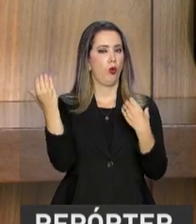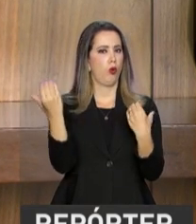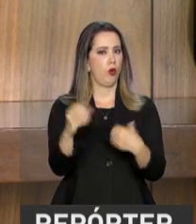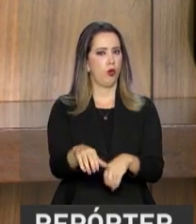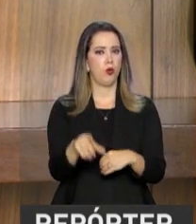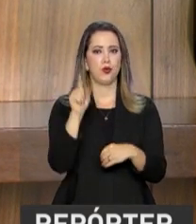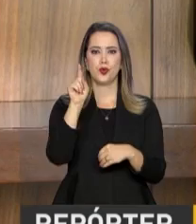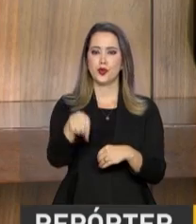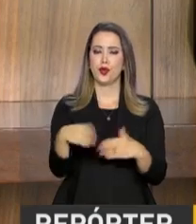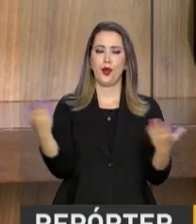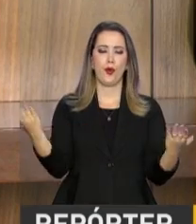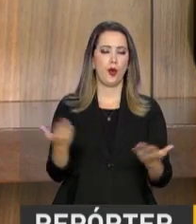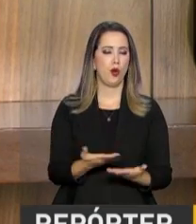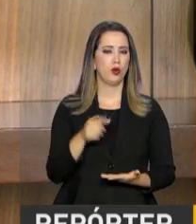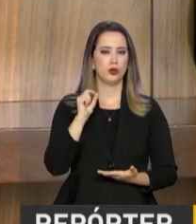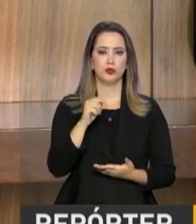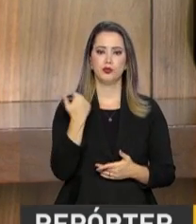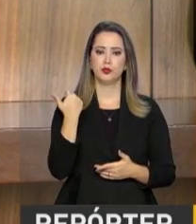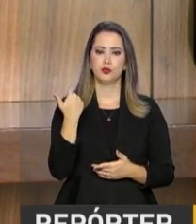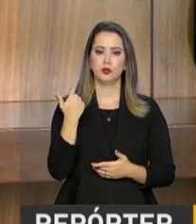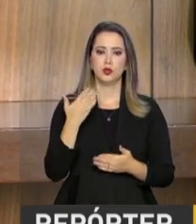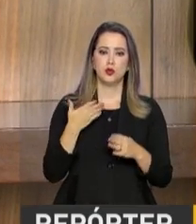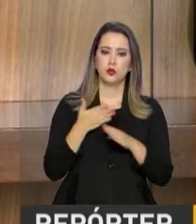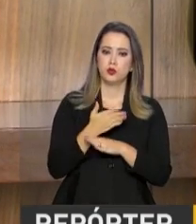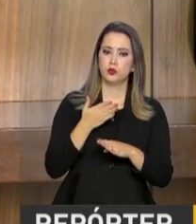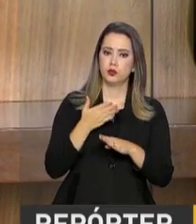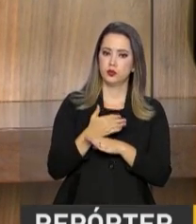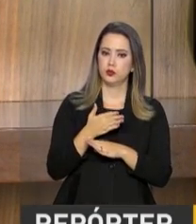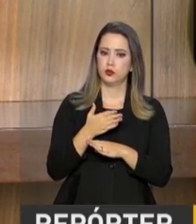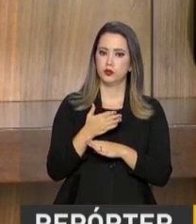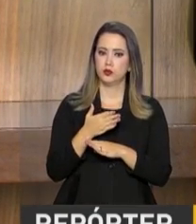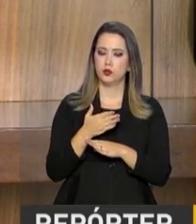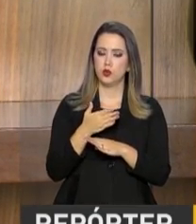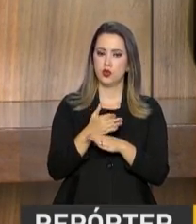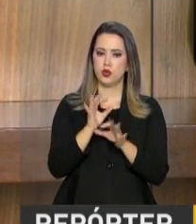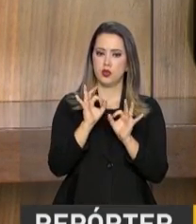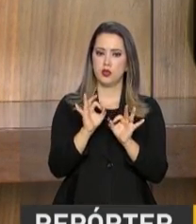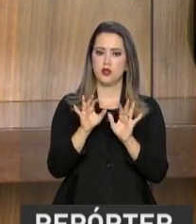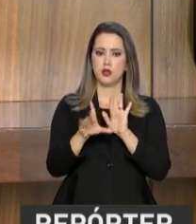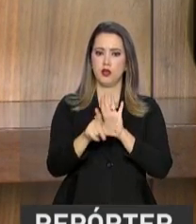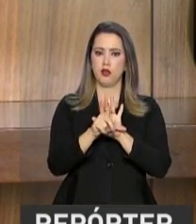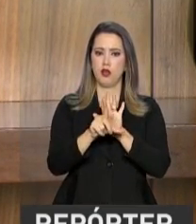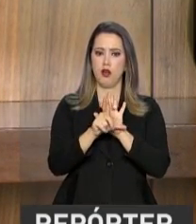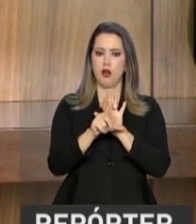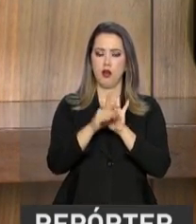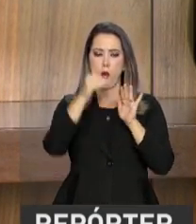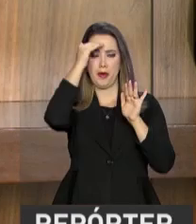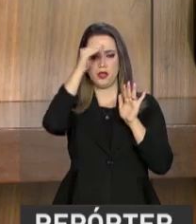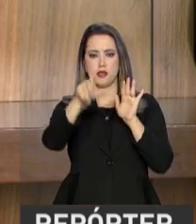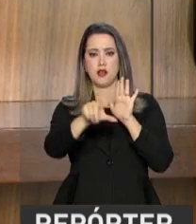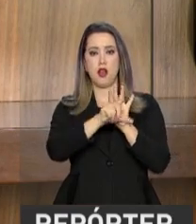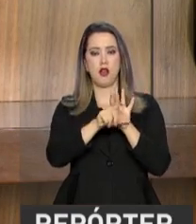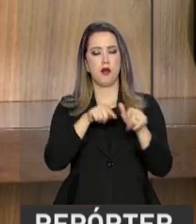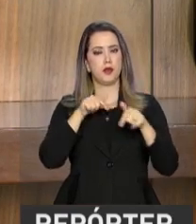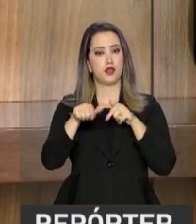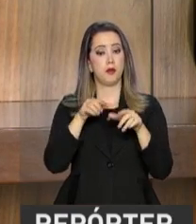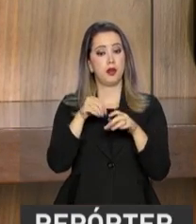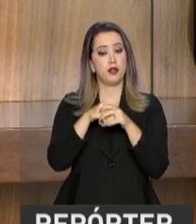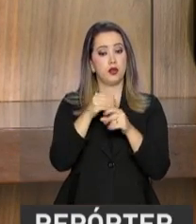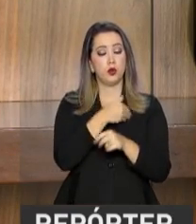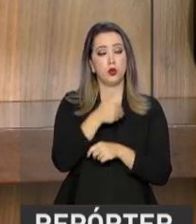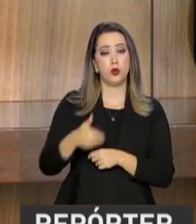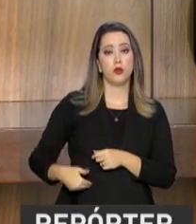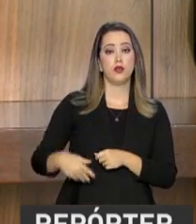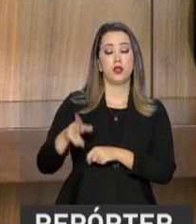é a forma hoje é de entrada legal para as atividades públicas no país isso